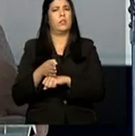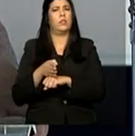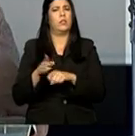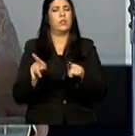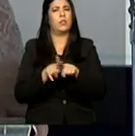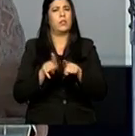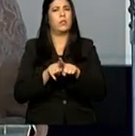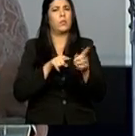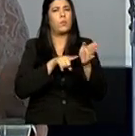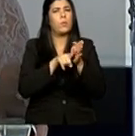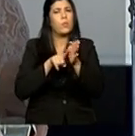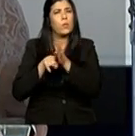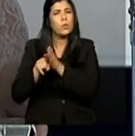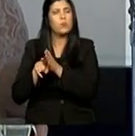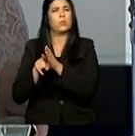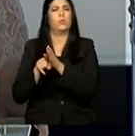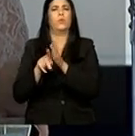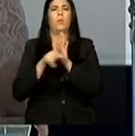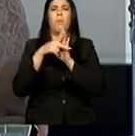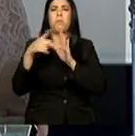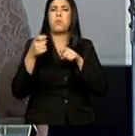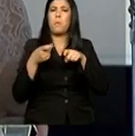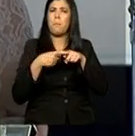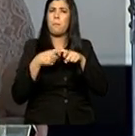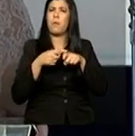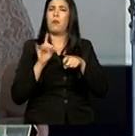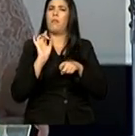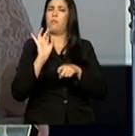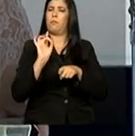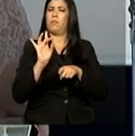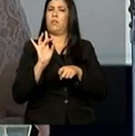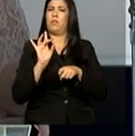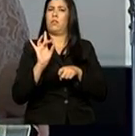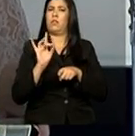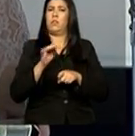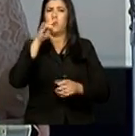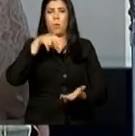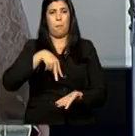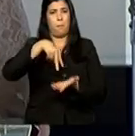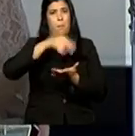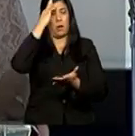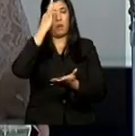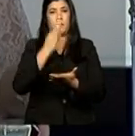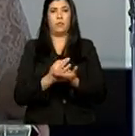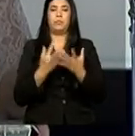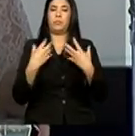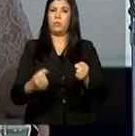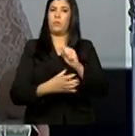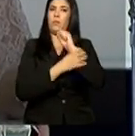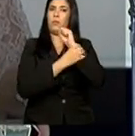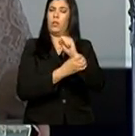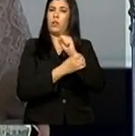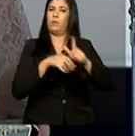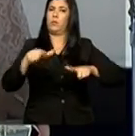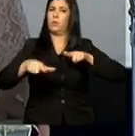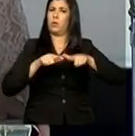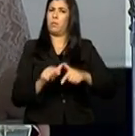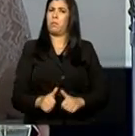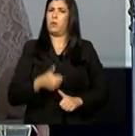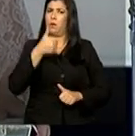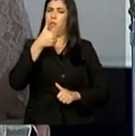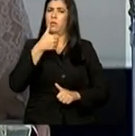a consultas com especialistas. De pé e com fé, porque vamos garantir emprego de